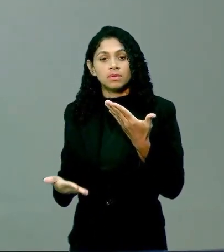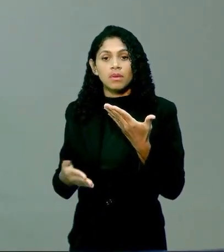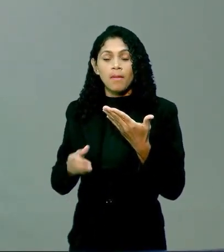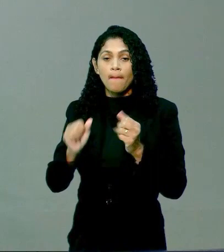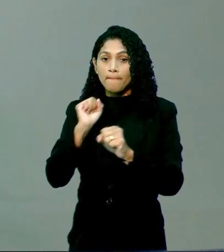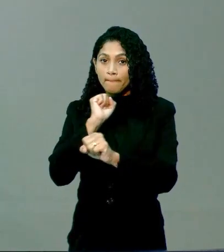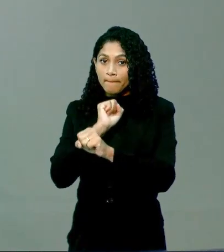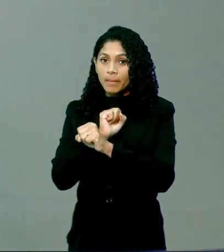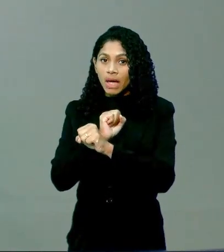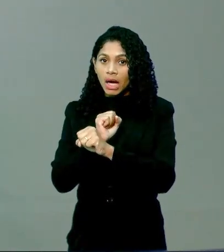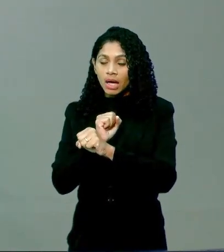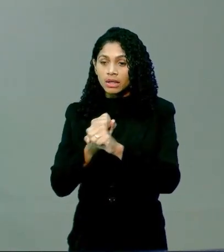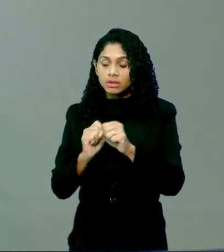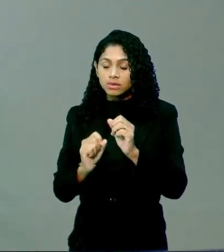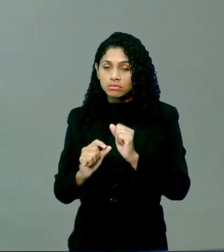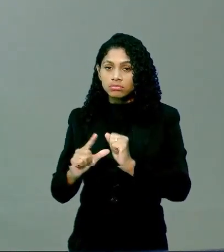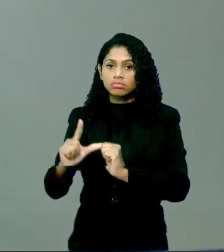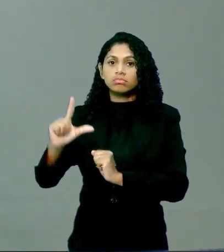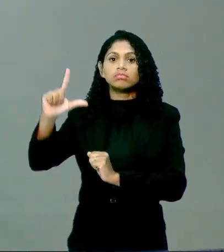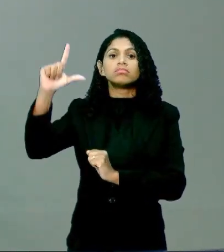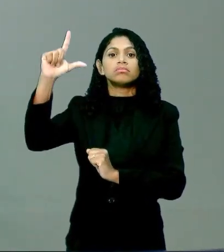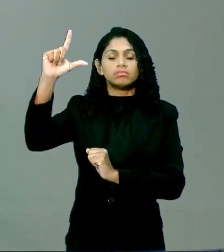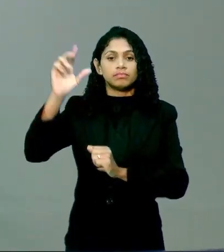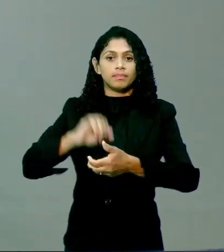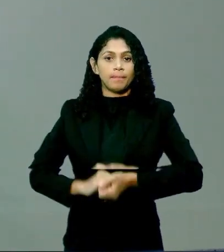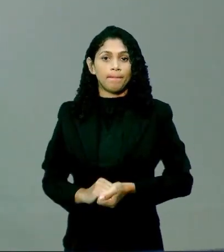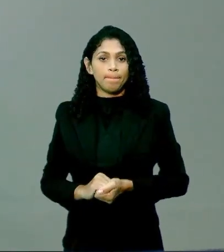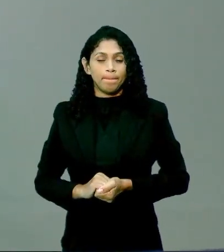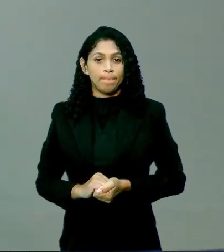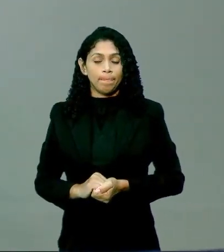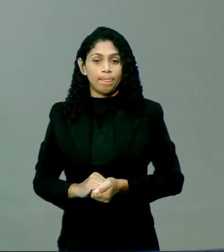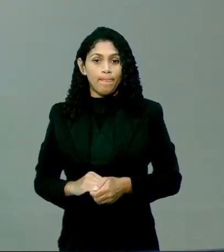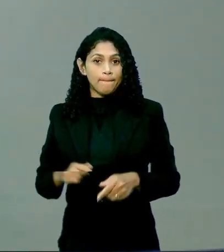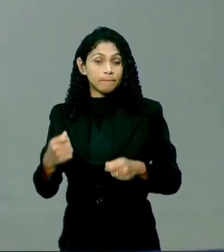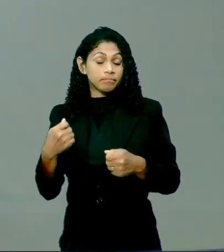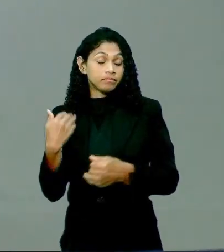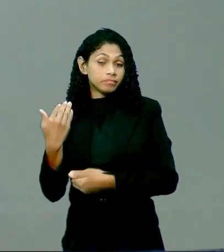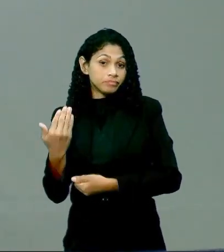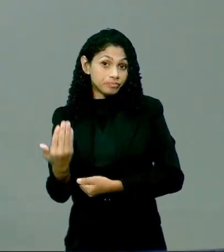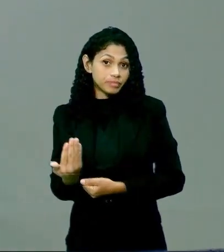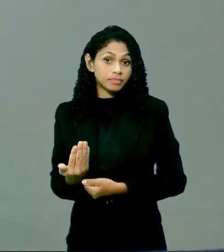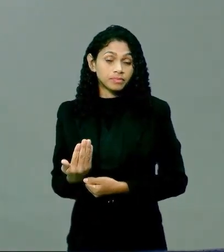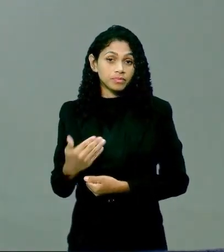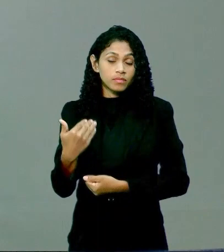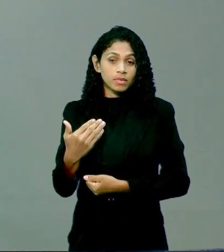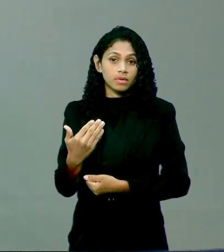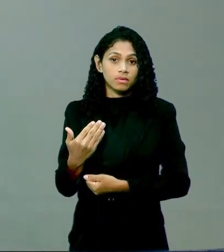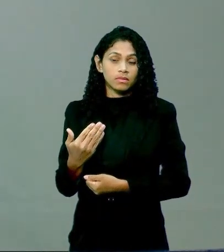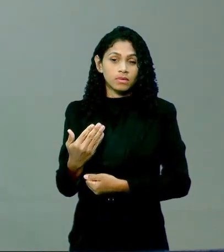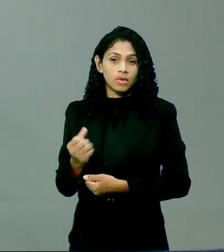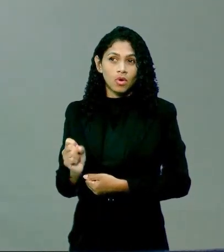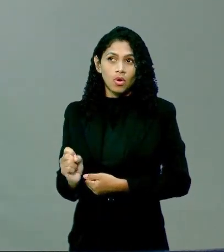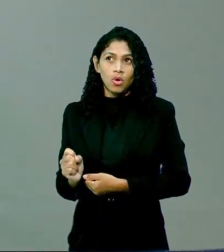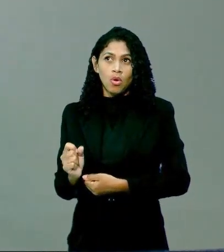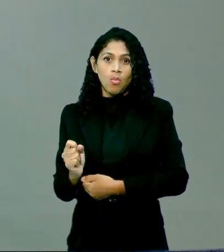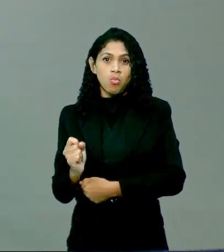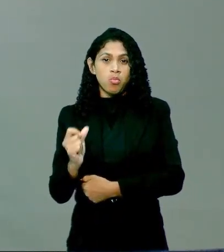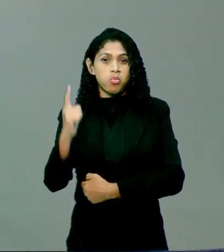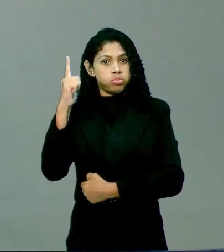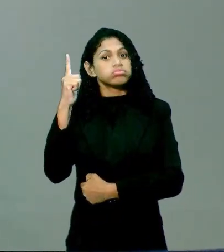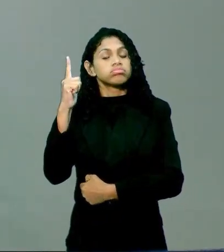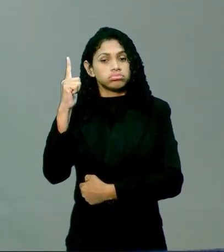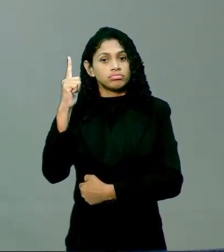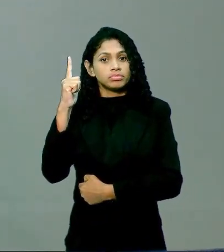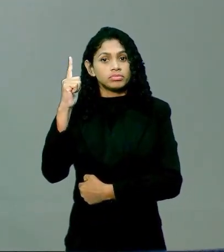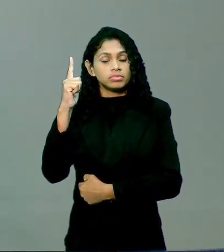projétil estou me referindo à bala de uma arma, vai chegar no momento em que esse projétil ele vai alcançar uma determinada altura e ele vai começar